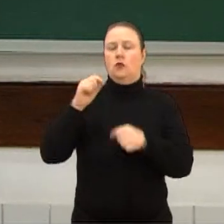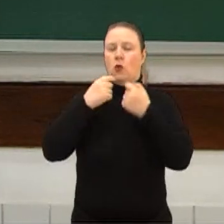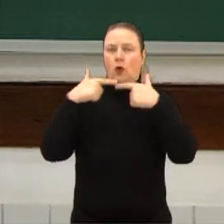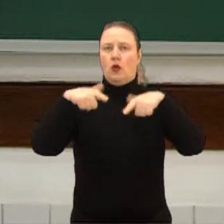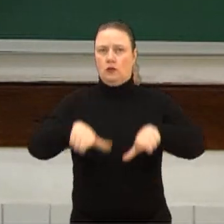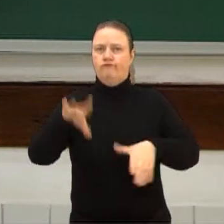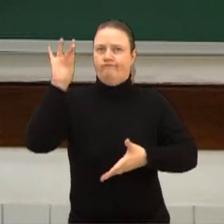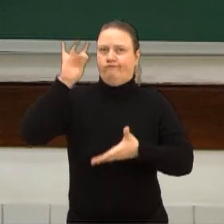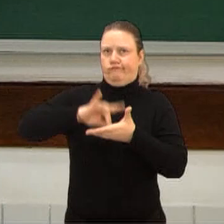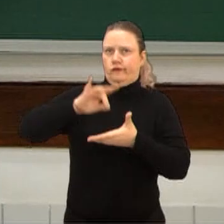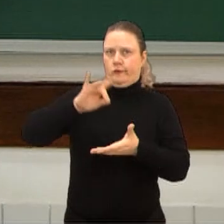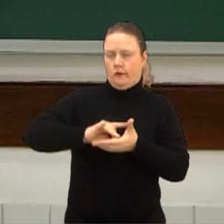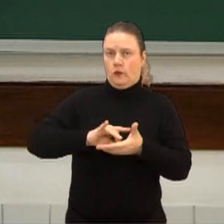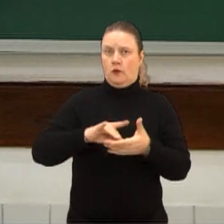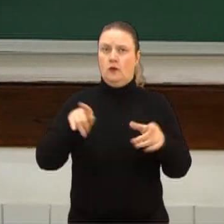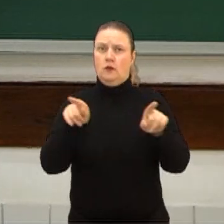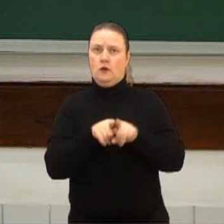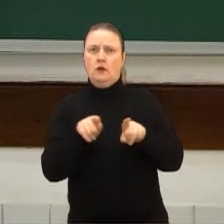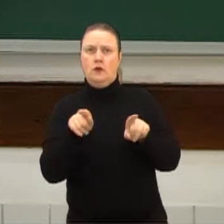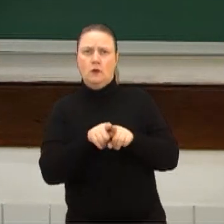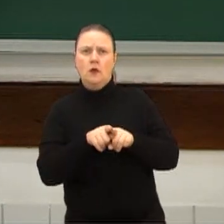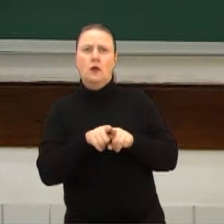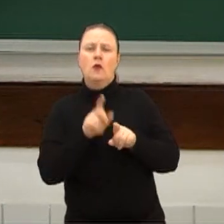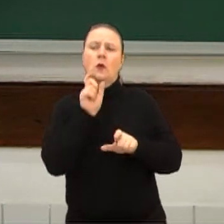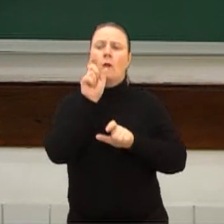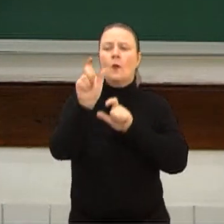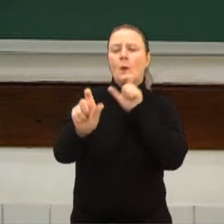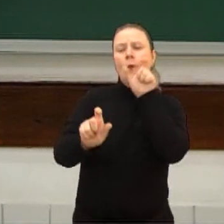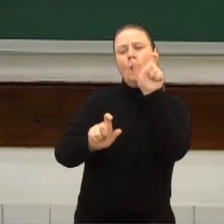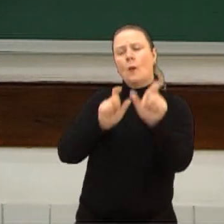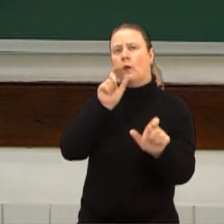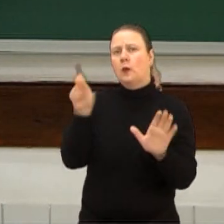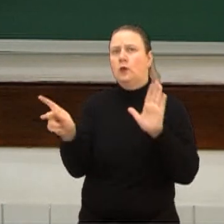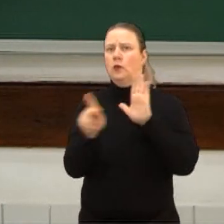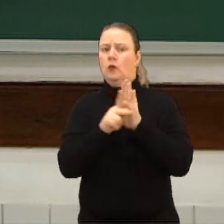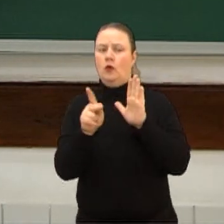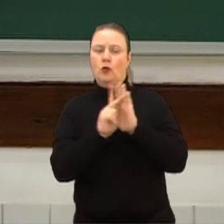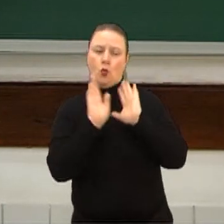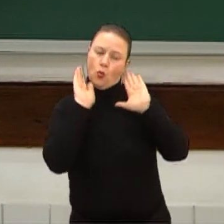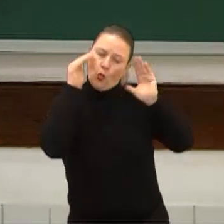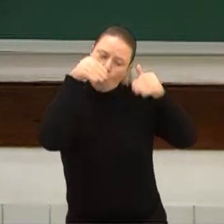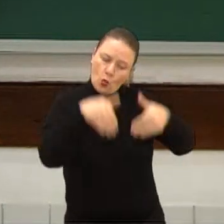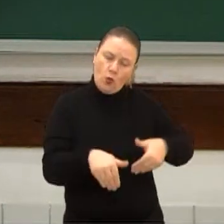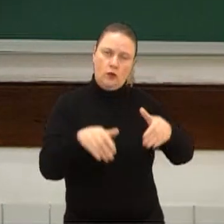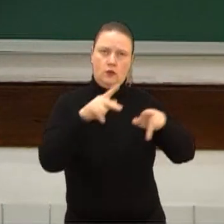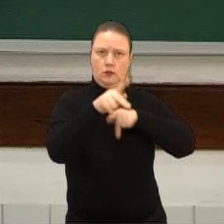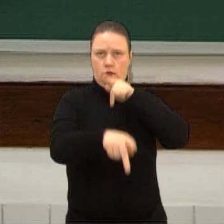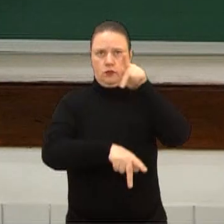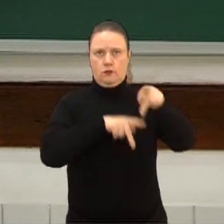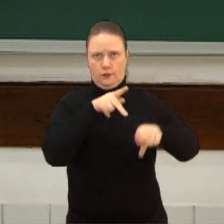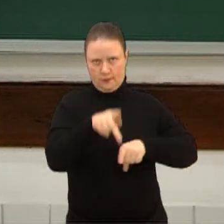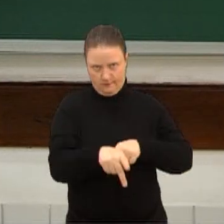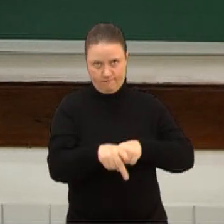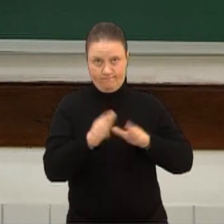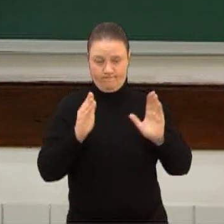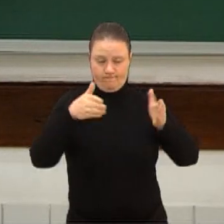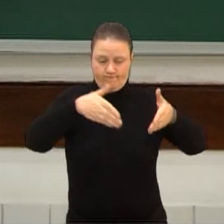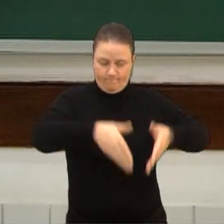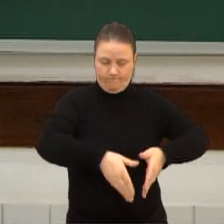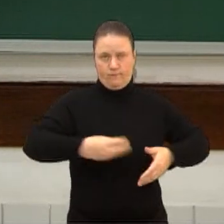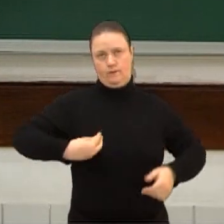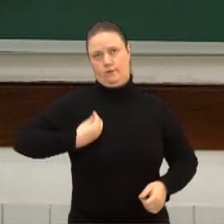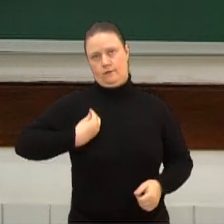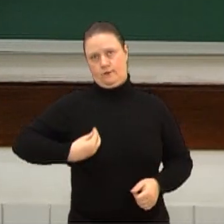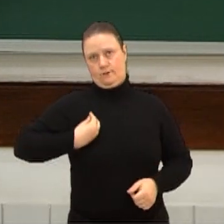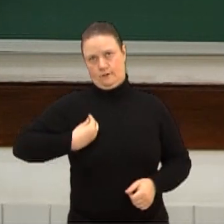nessas regiões existem dialetos, palavras específicas, muito ligada à antiga colonização e